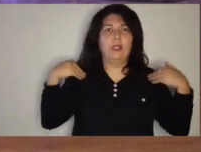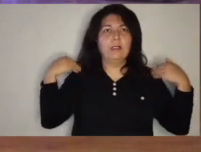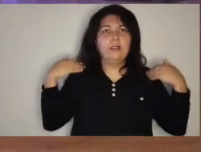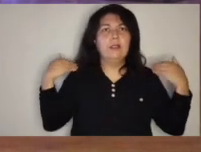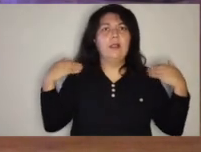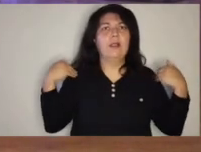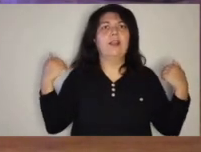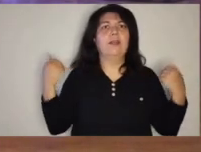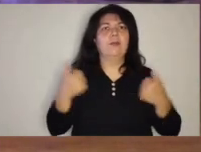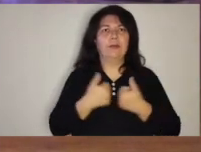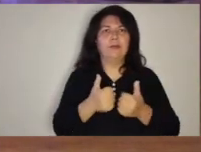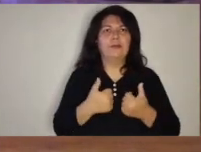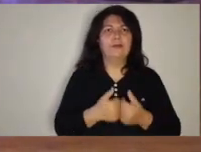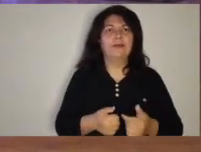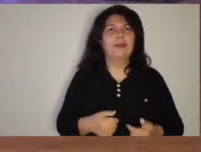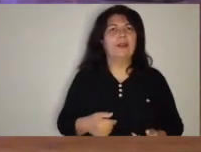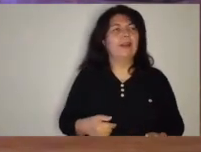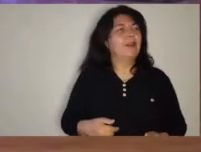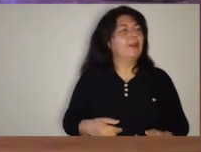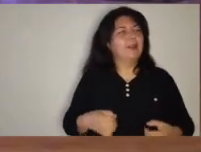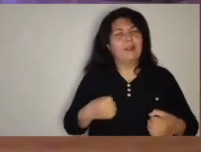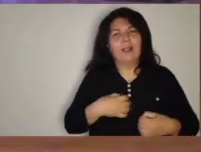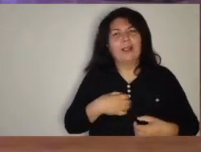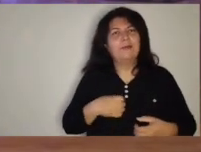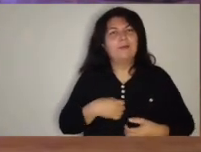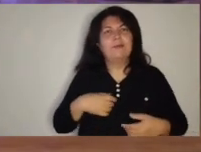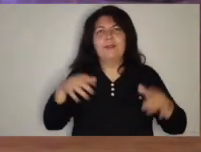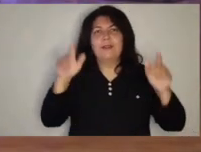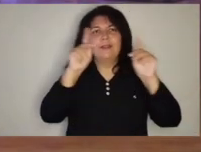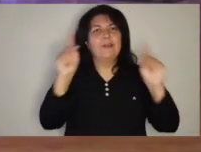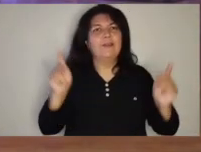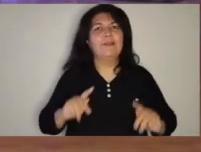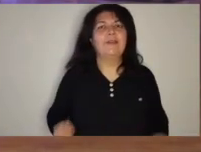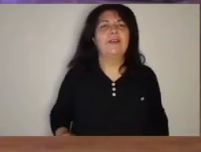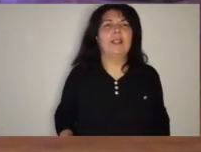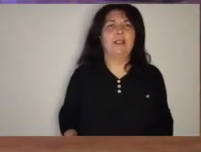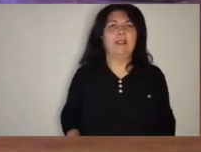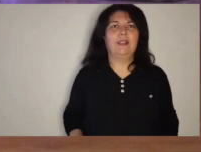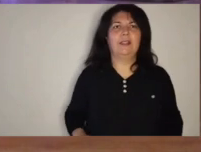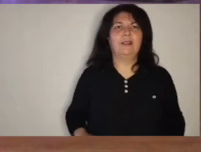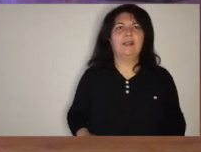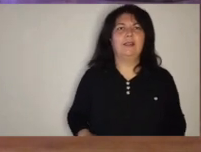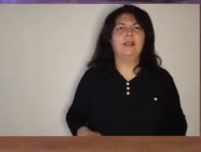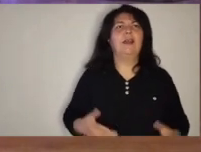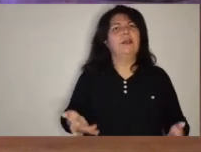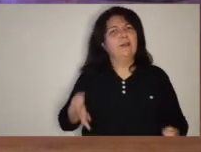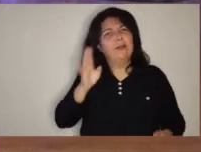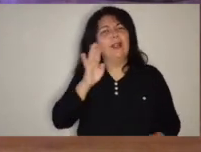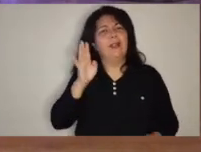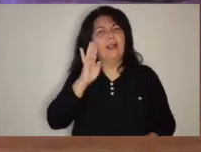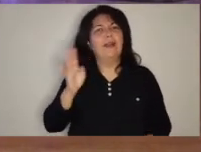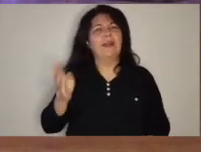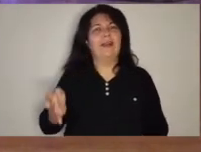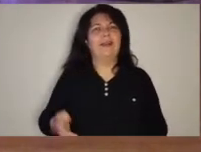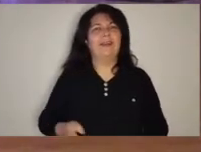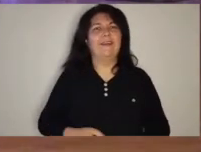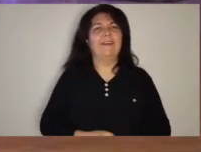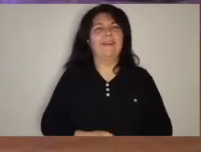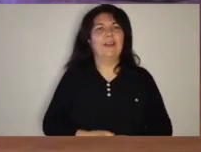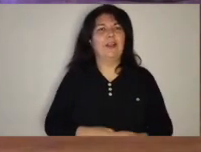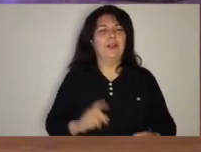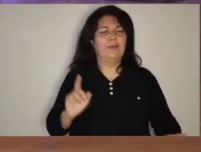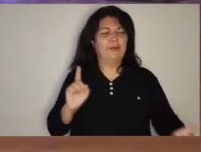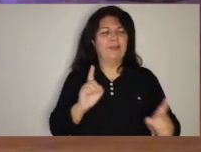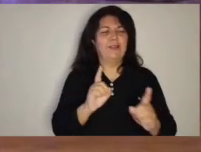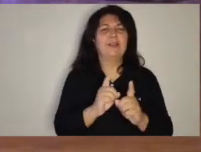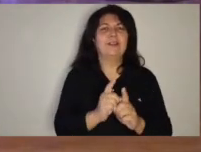vai lá, minha guerreira, bom dia, bom dia. Irmãos, Eu fico toda feliz. Eu chego lá e